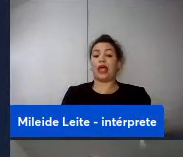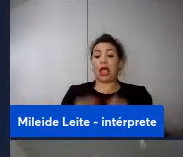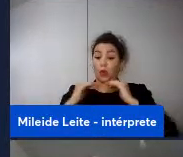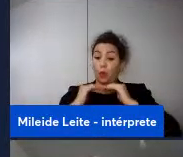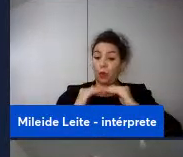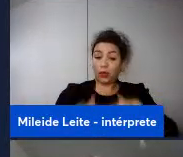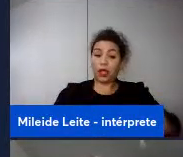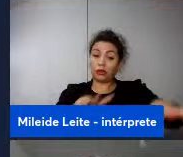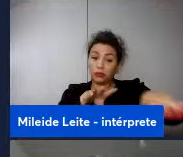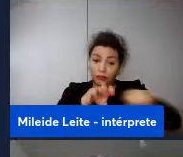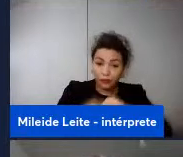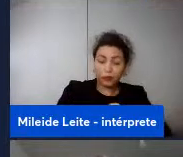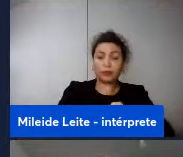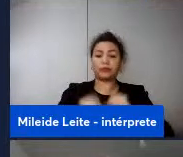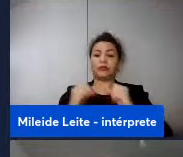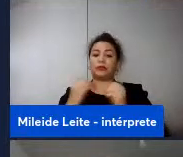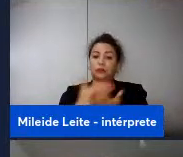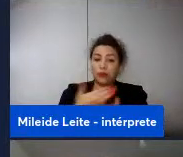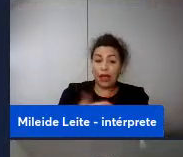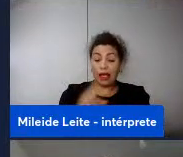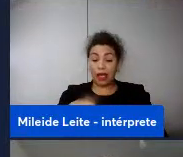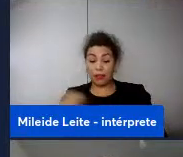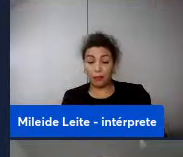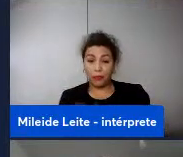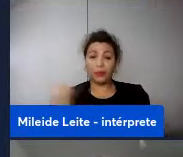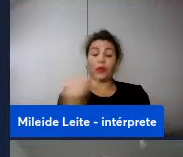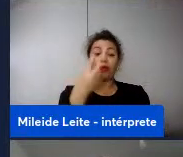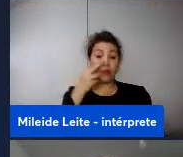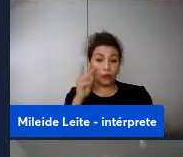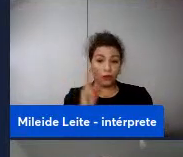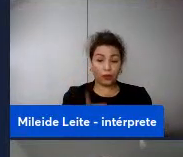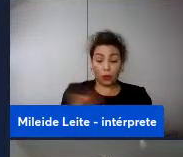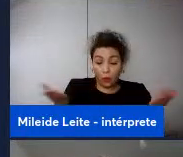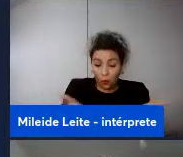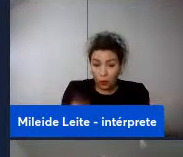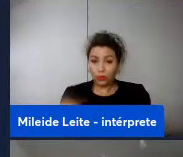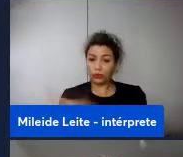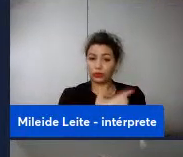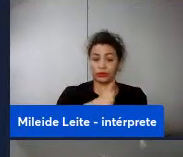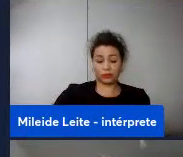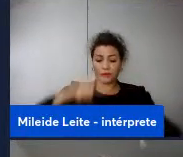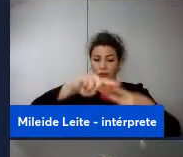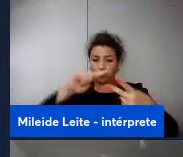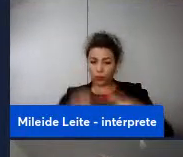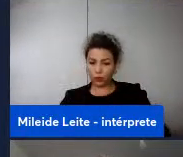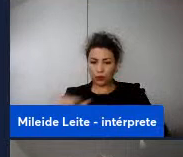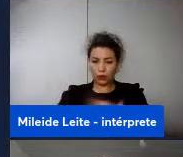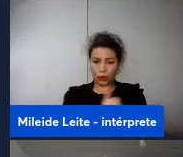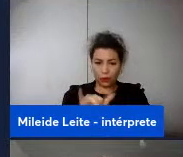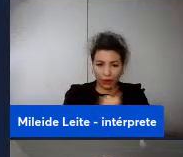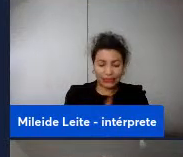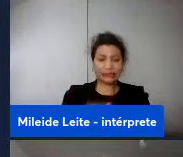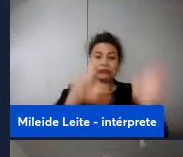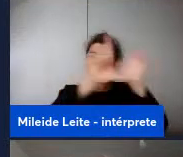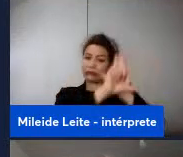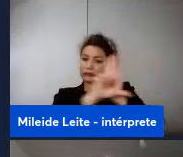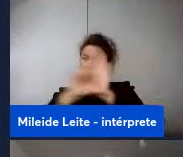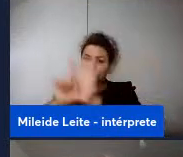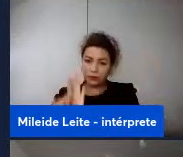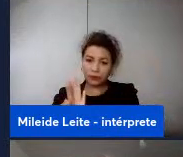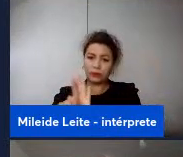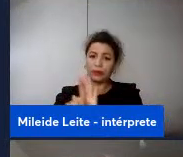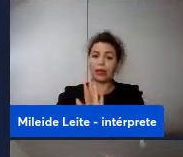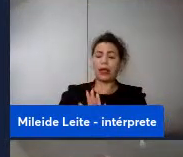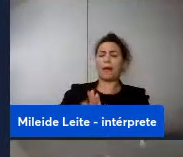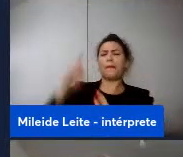formação inicial, é importante considerar que hoje nós temos dois grandes mecanismos legais que estão repensando